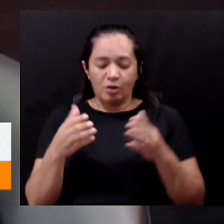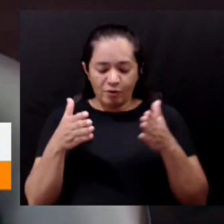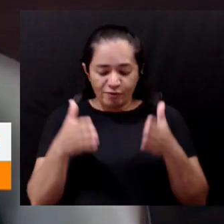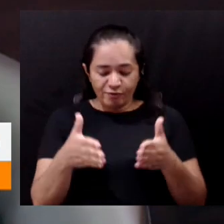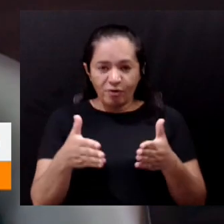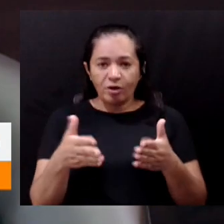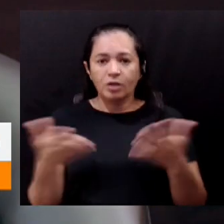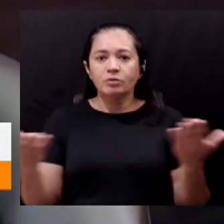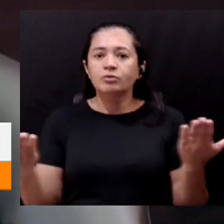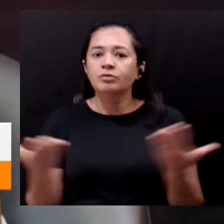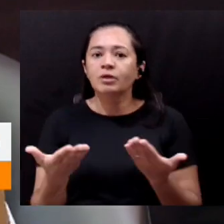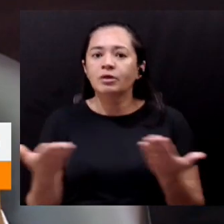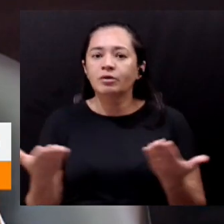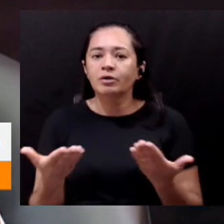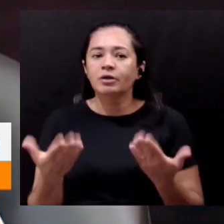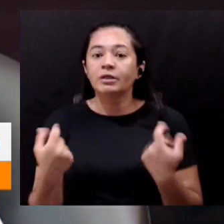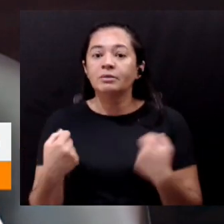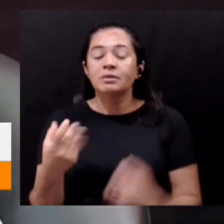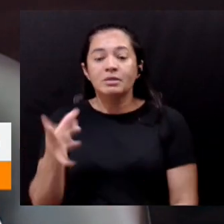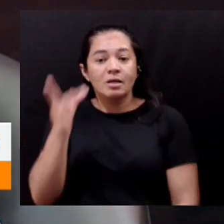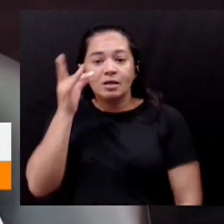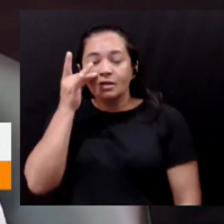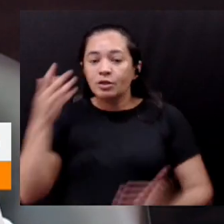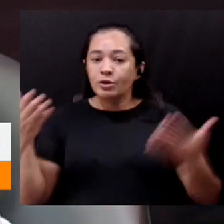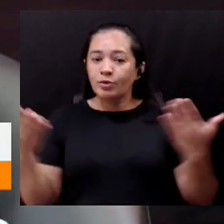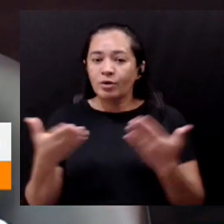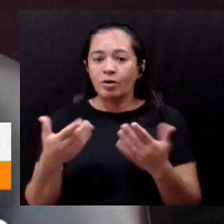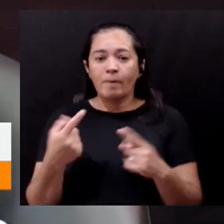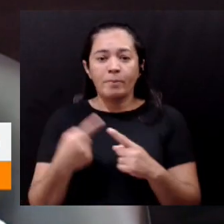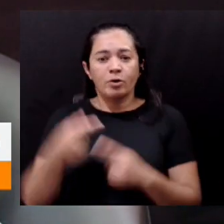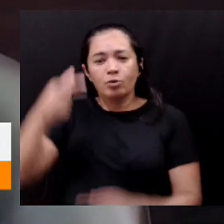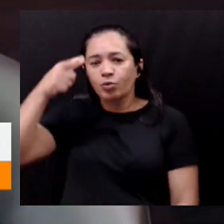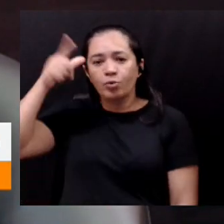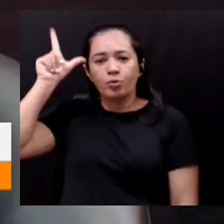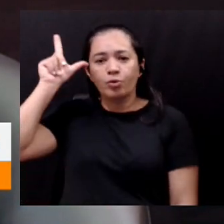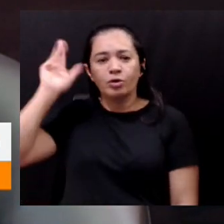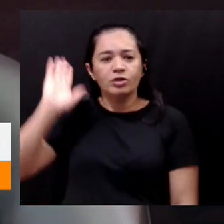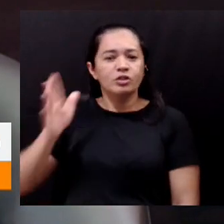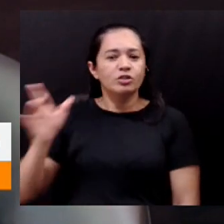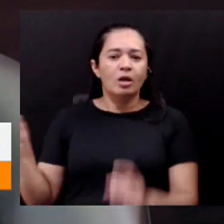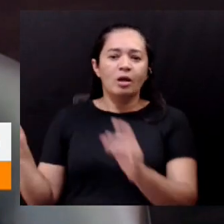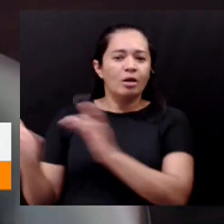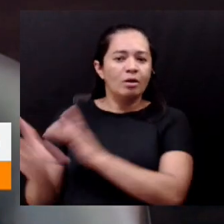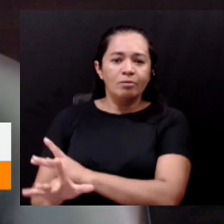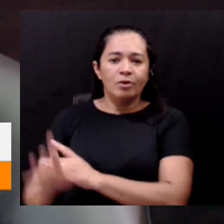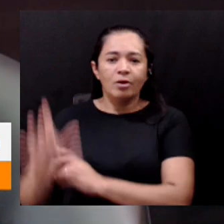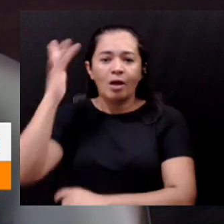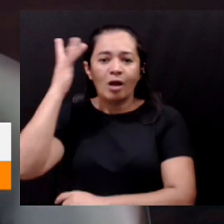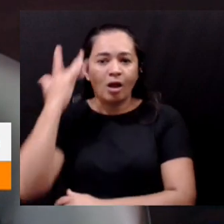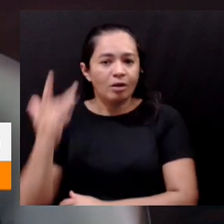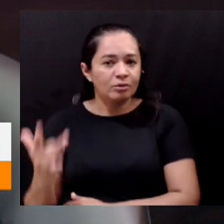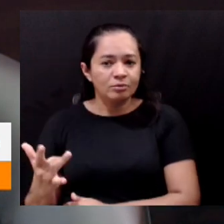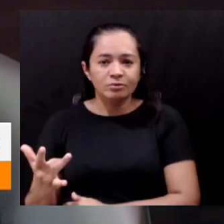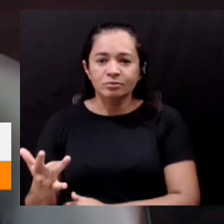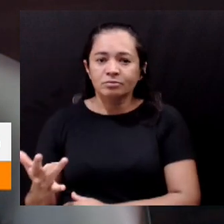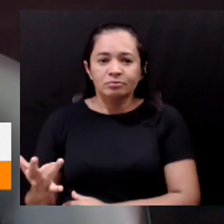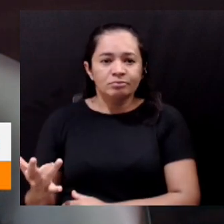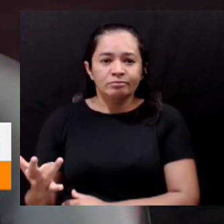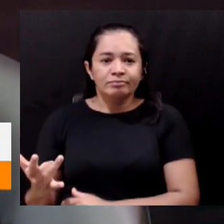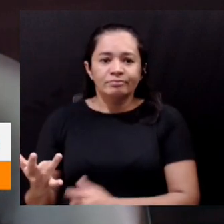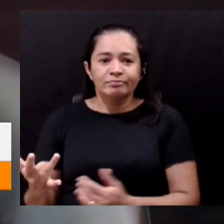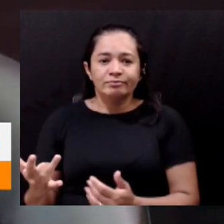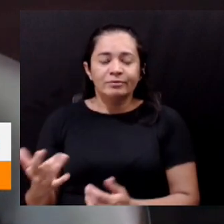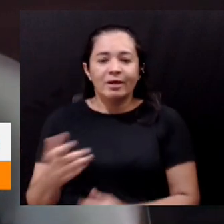estar aqui agora, né. O ontem é uma instância que já passou, o amanhã ele ainda não